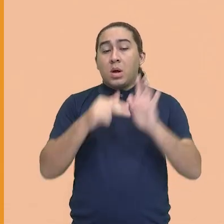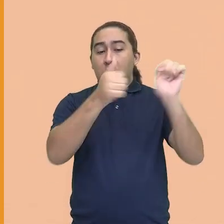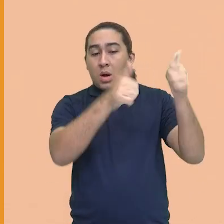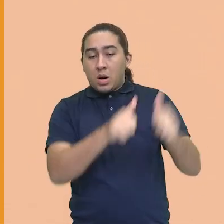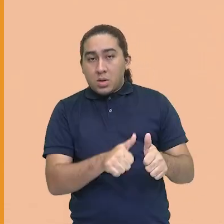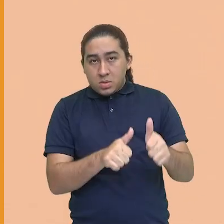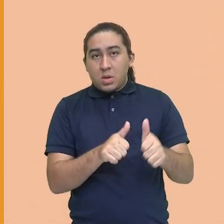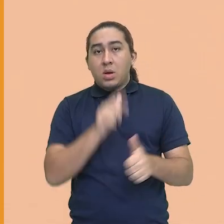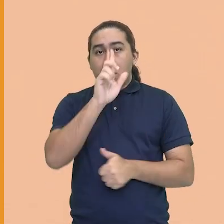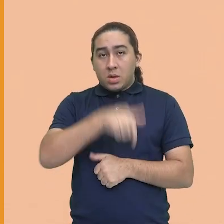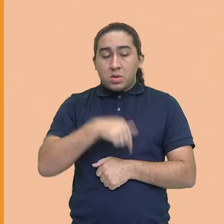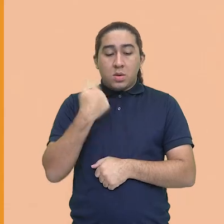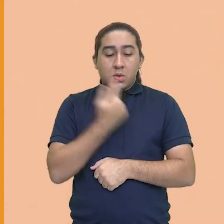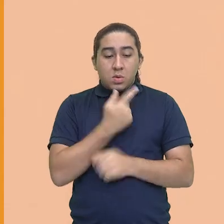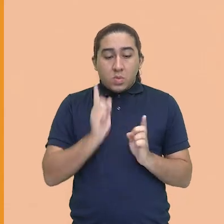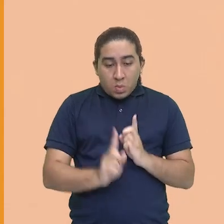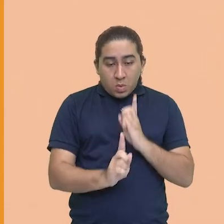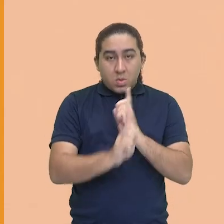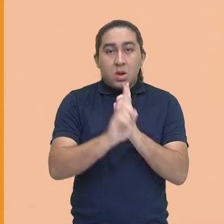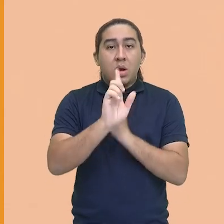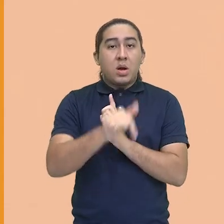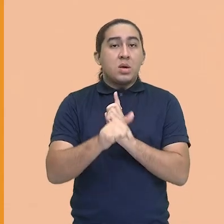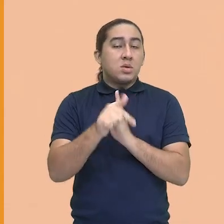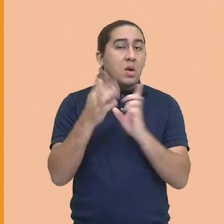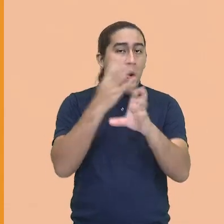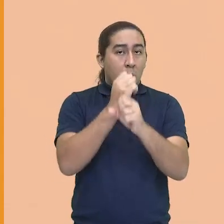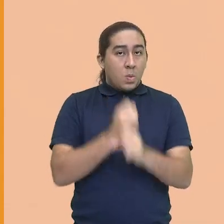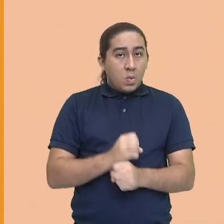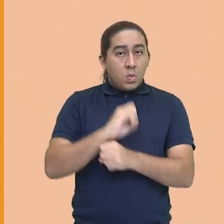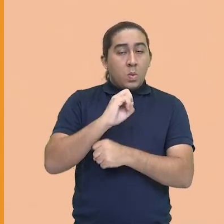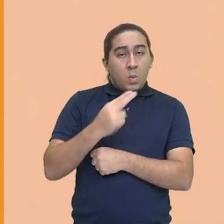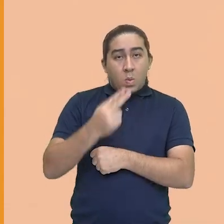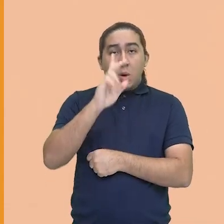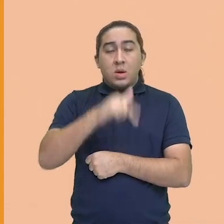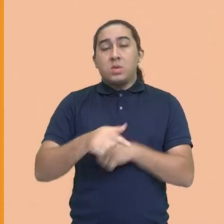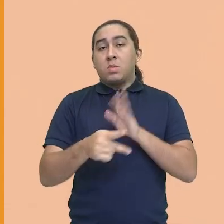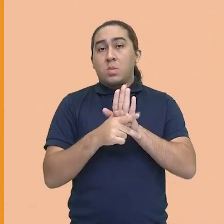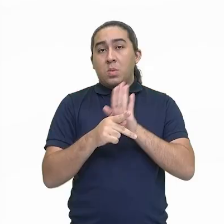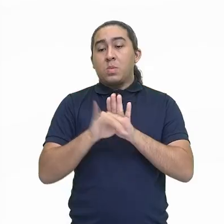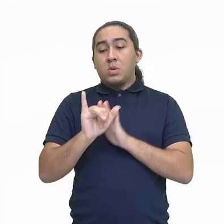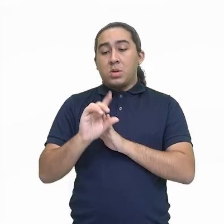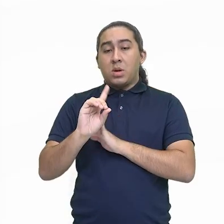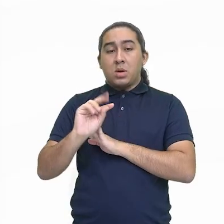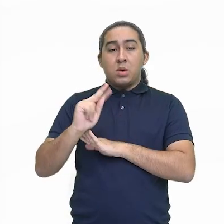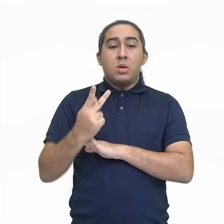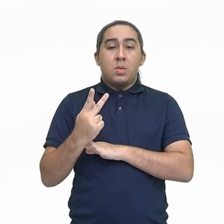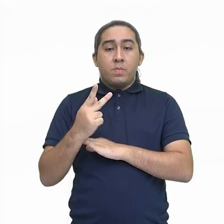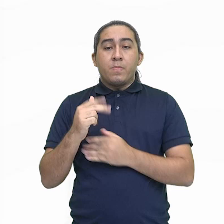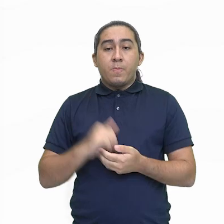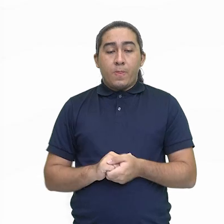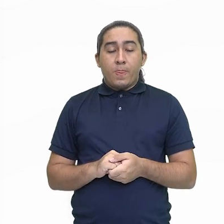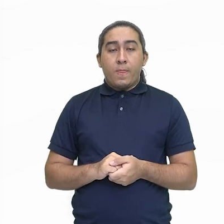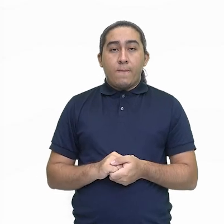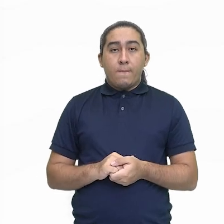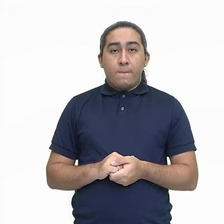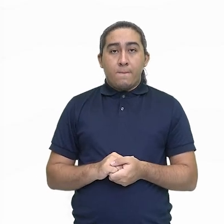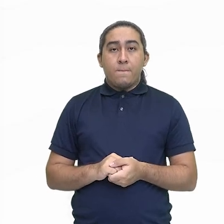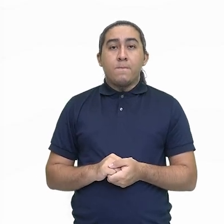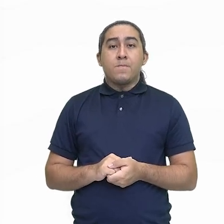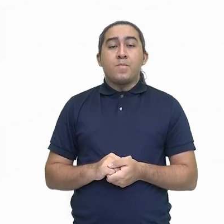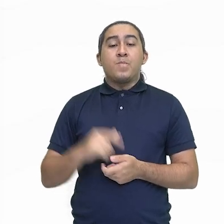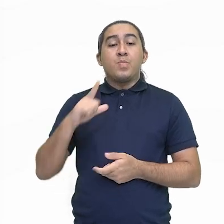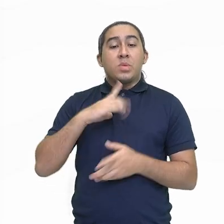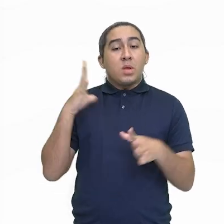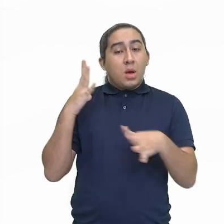aí para a gente chegar a essa média ou a essa métrica do IDH. E aí nós temos que a partir do relatório